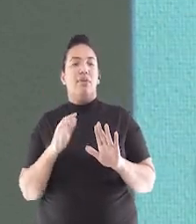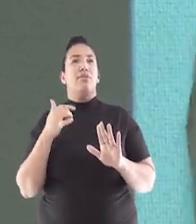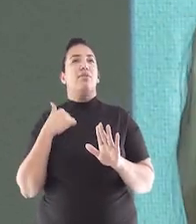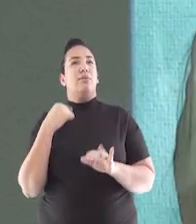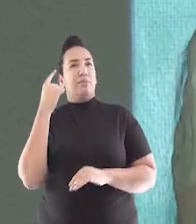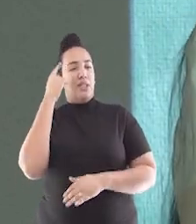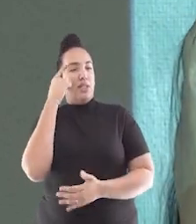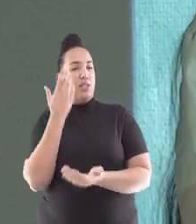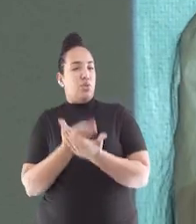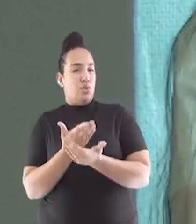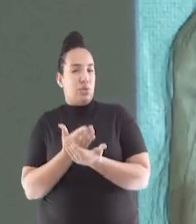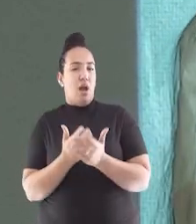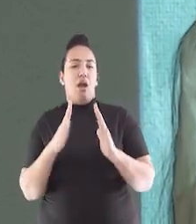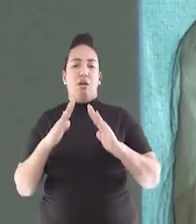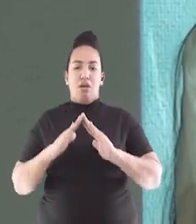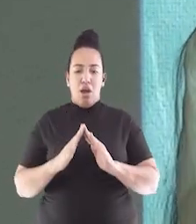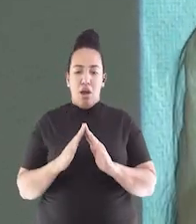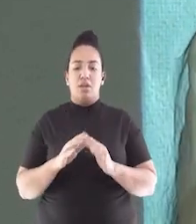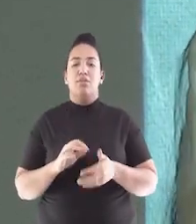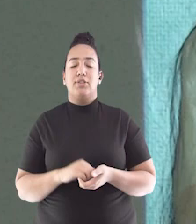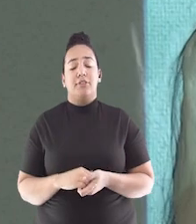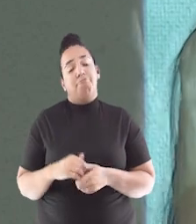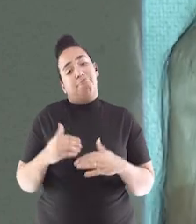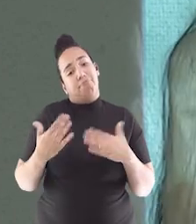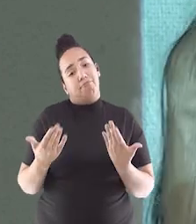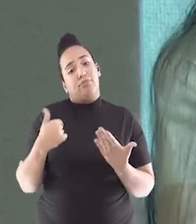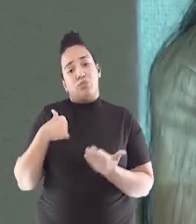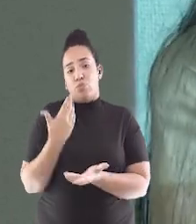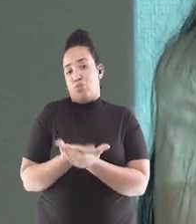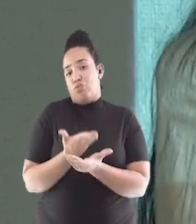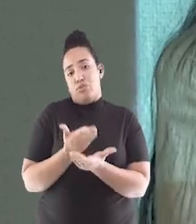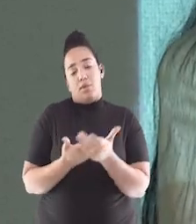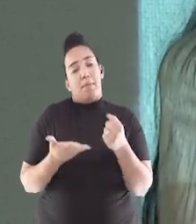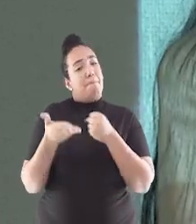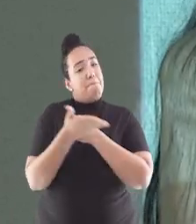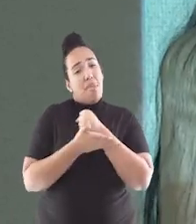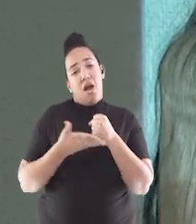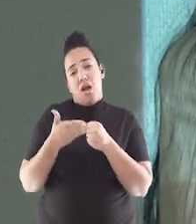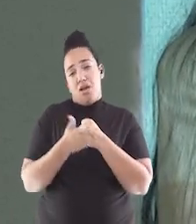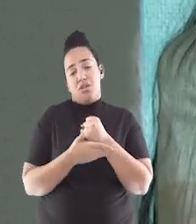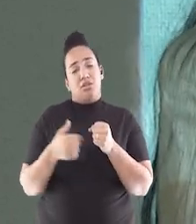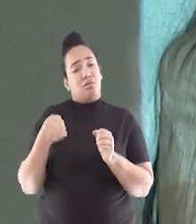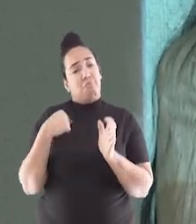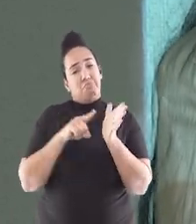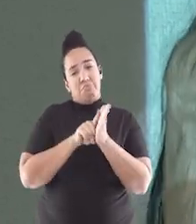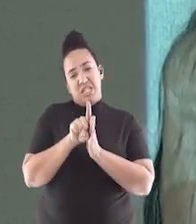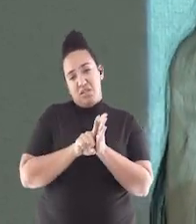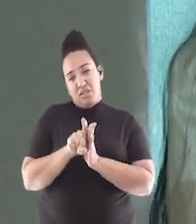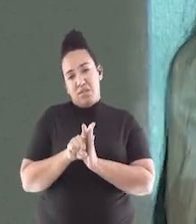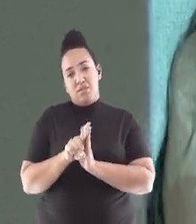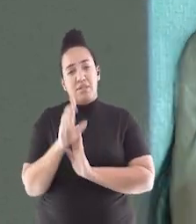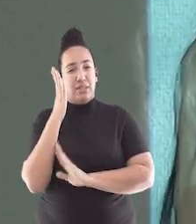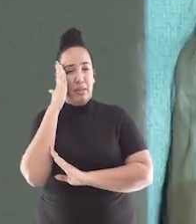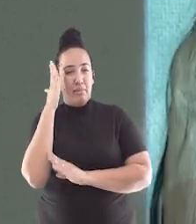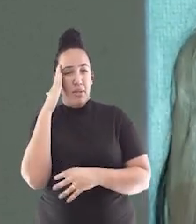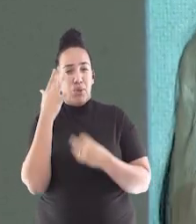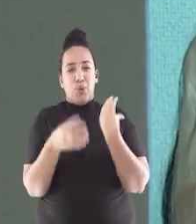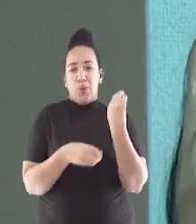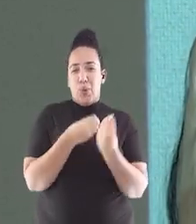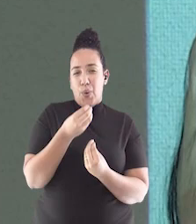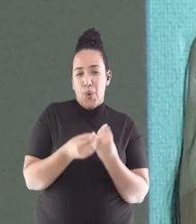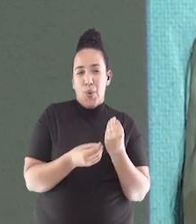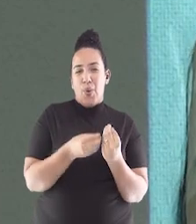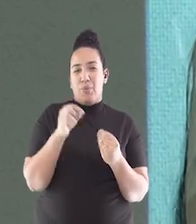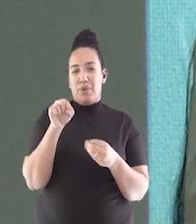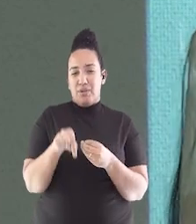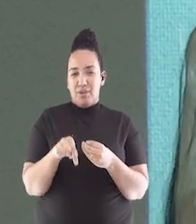pensei em estudar em casa realmente. Uhum. Então, eu tô estudando o básico, que eu dei uma pesquisada pra ver o que cai mais ou menos,